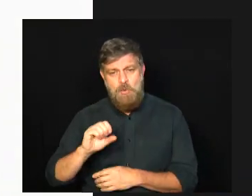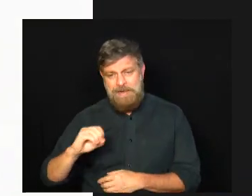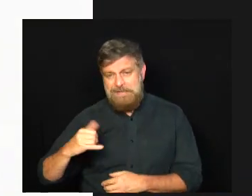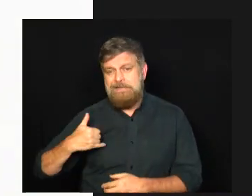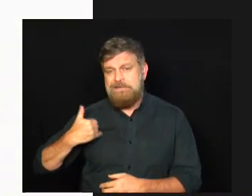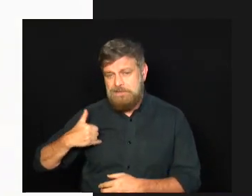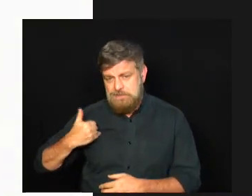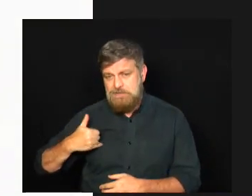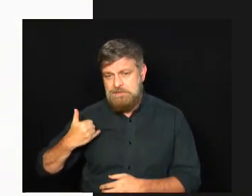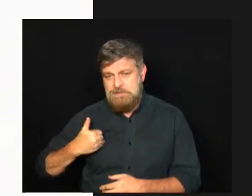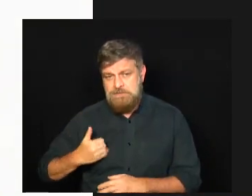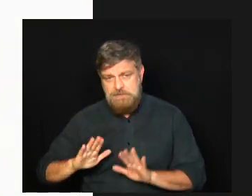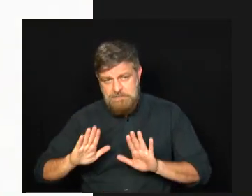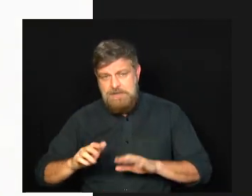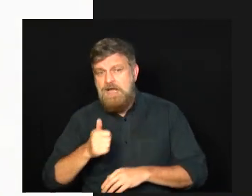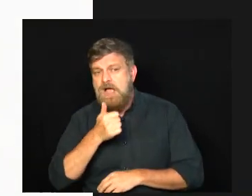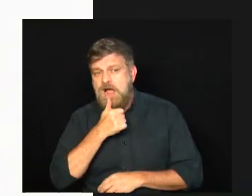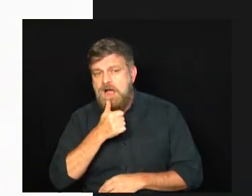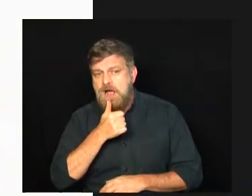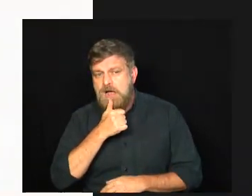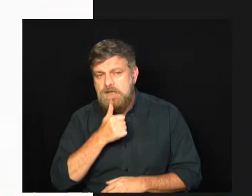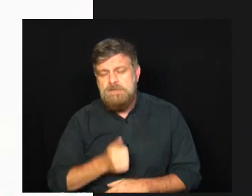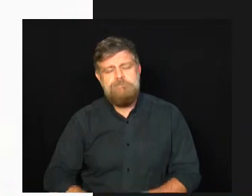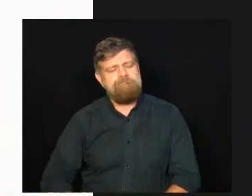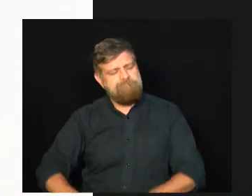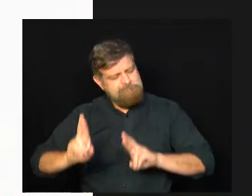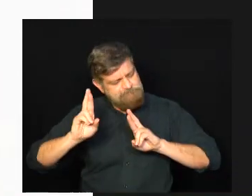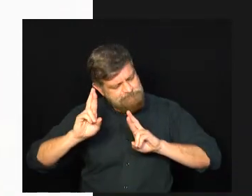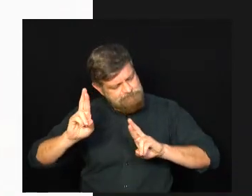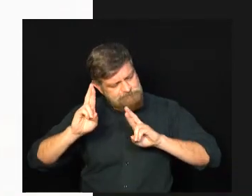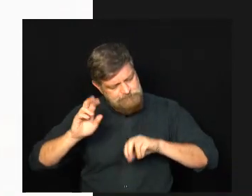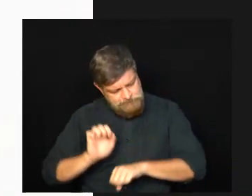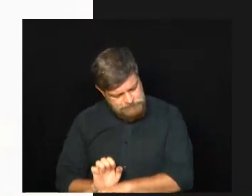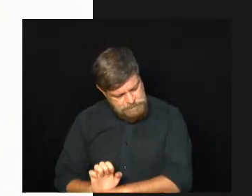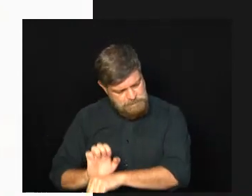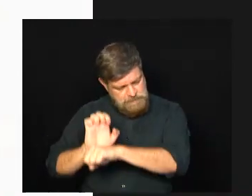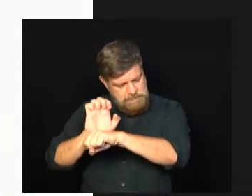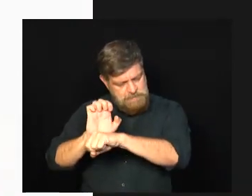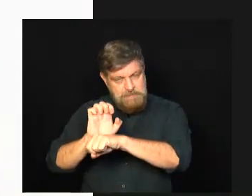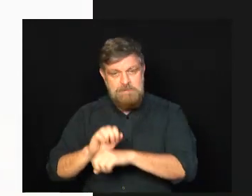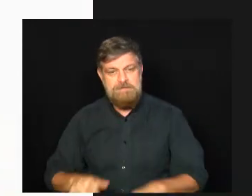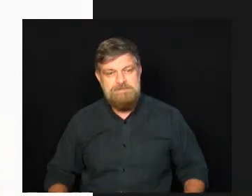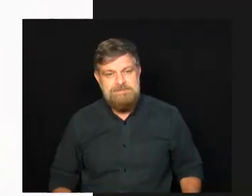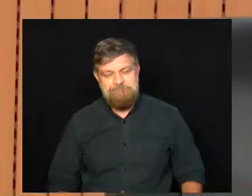anos, mas ainda esperançosa.